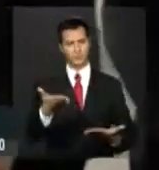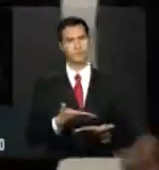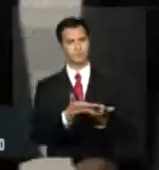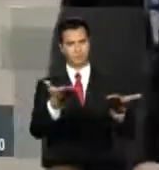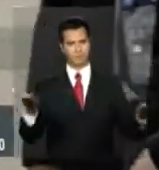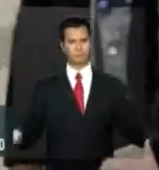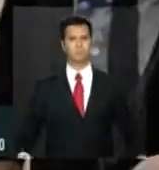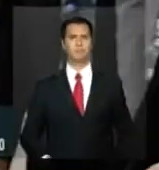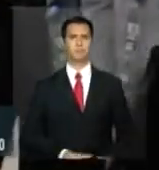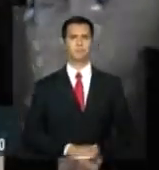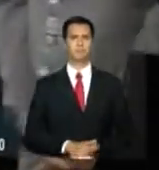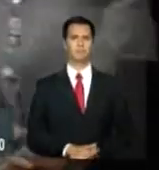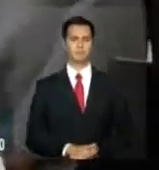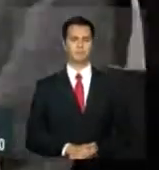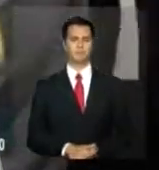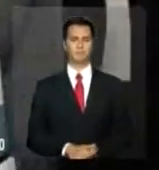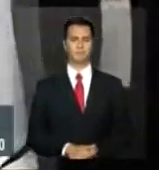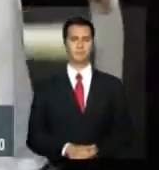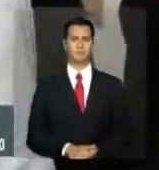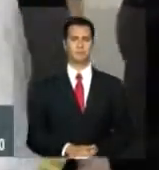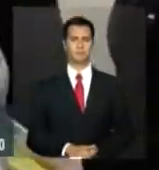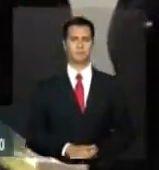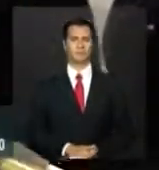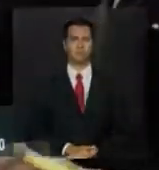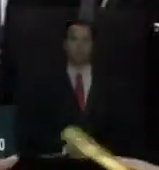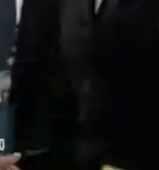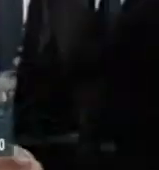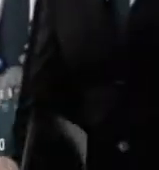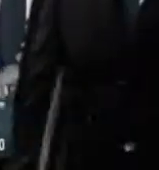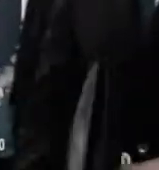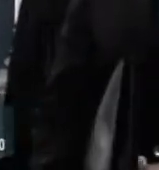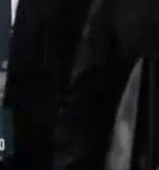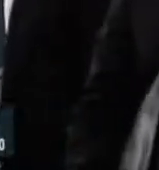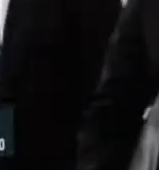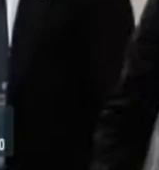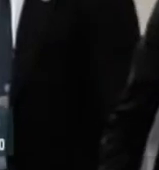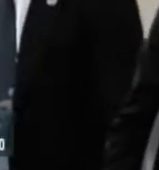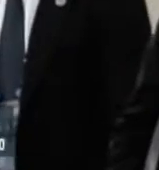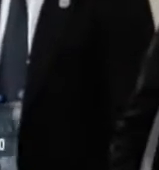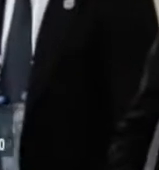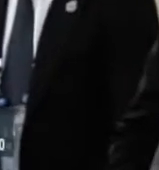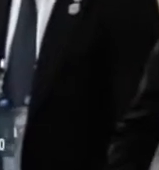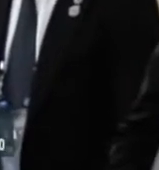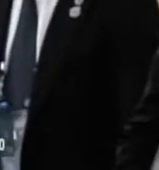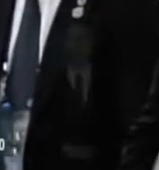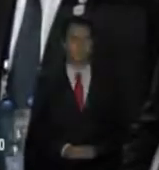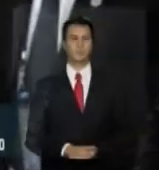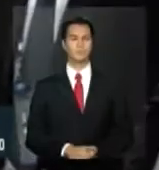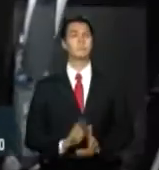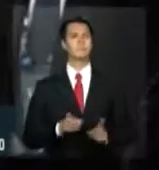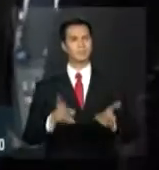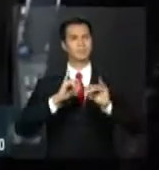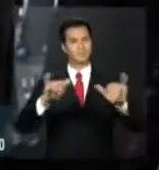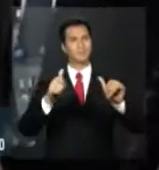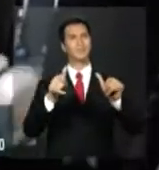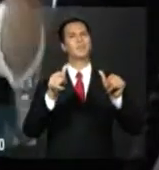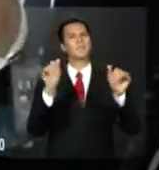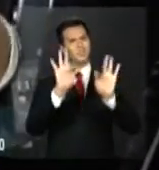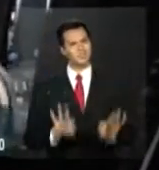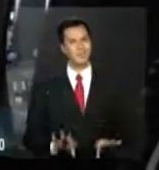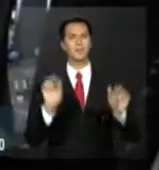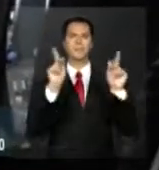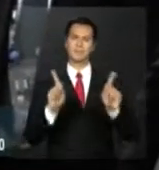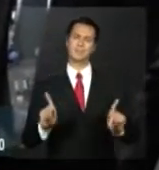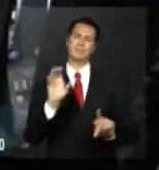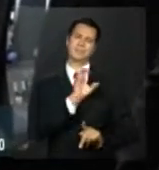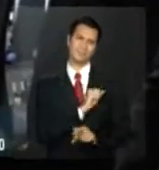gente. Obrigada, presidenta. Boa viagem. Sempre eu desejo felicidades e paz e amor para você. Eu estou na minha